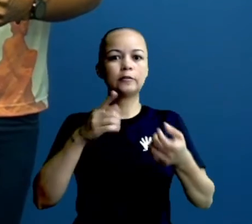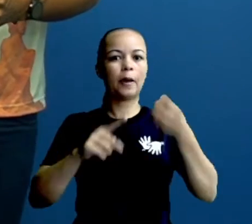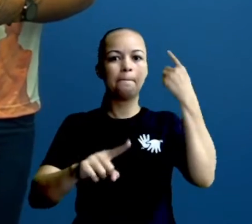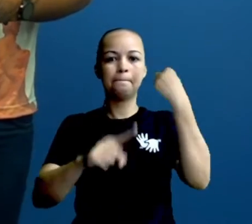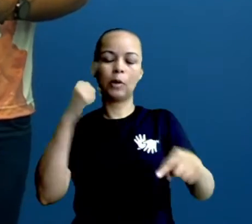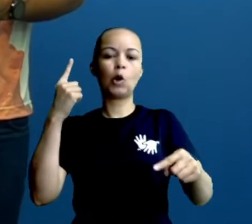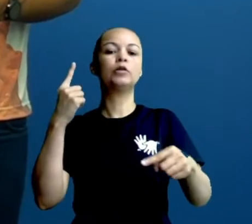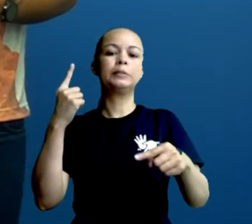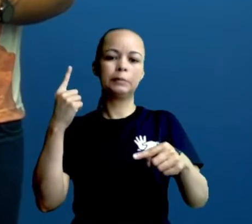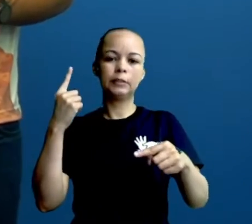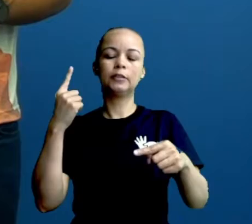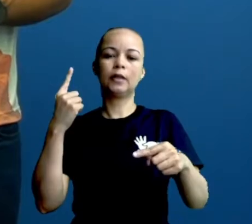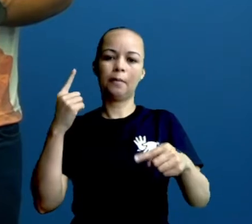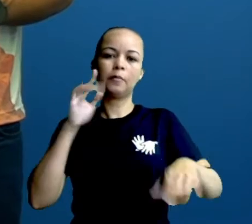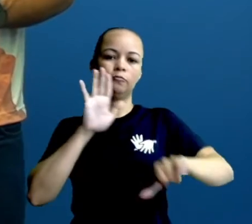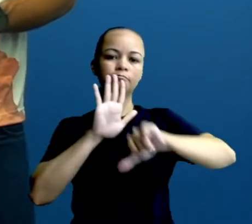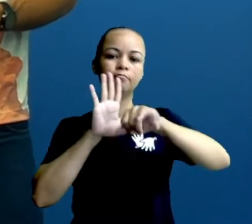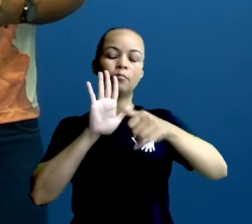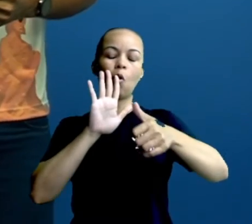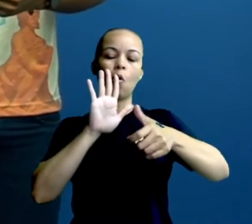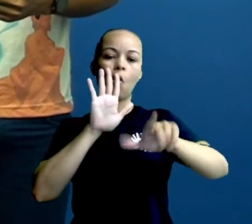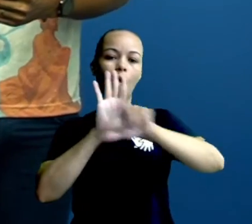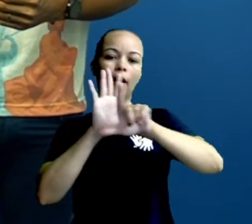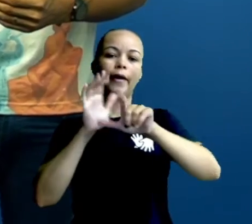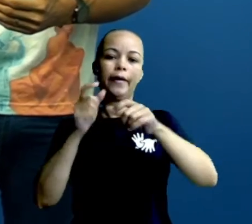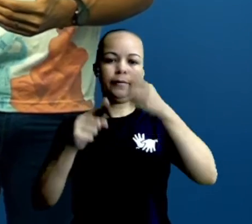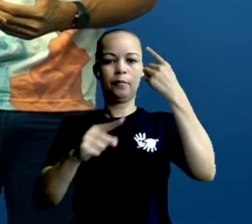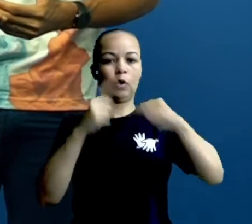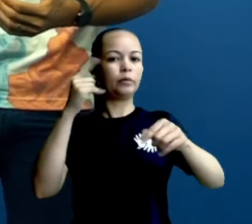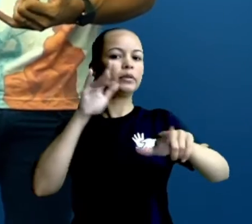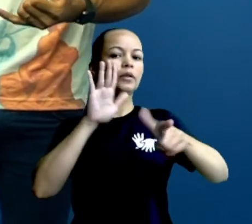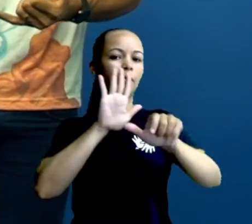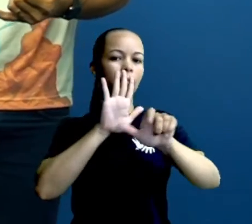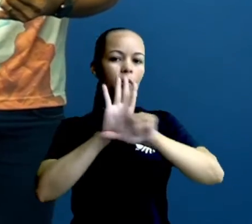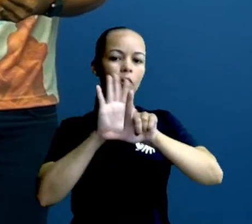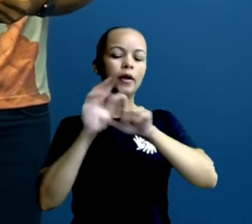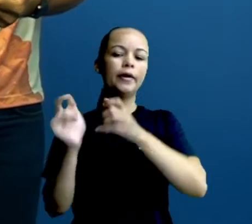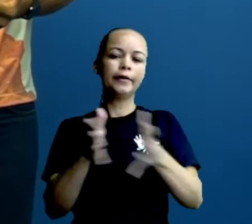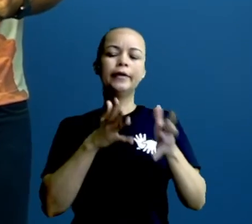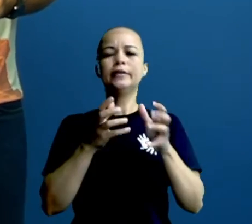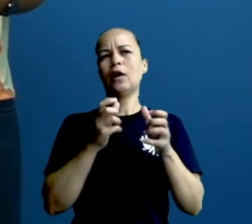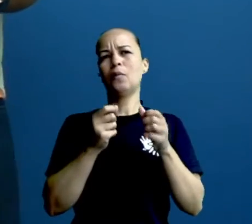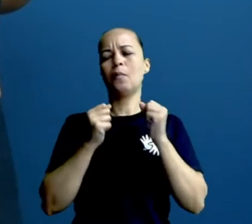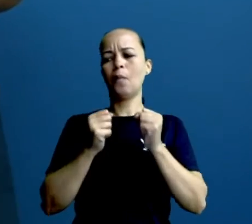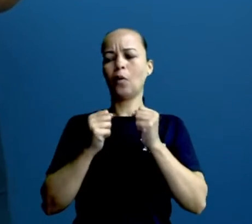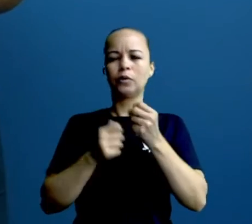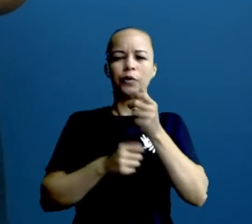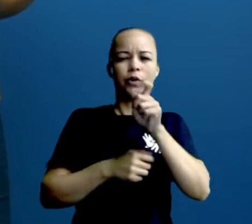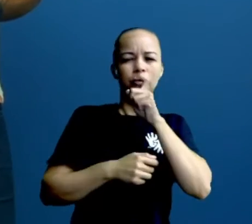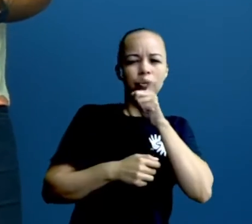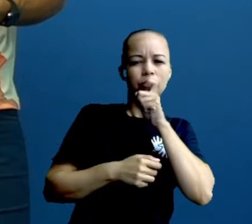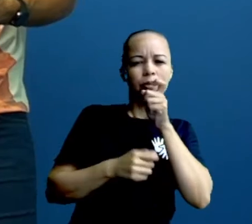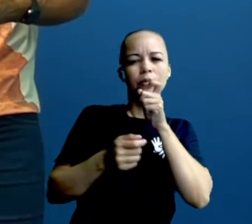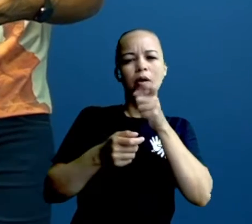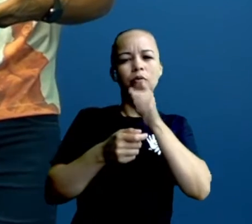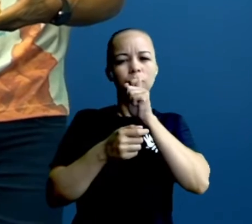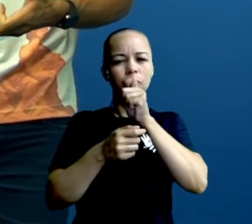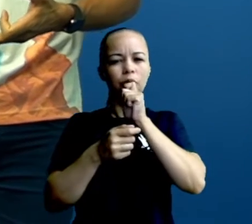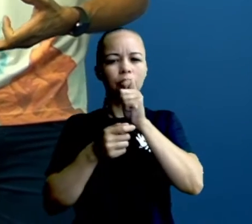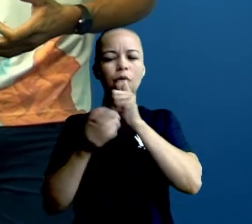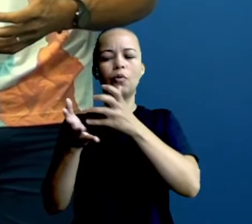é proibida por lei, tá certo? E a gente pode citar a maconha, a cocaína,